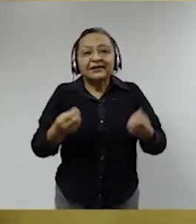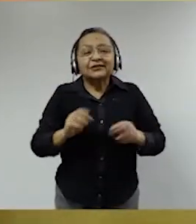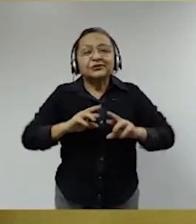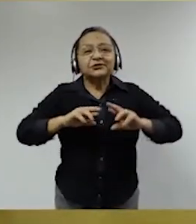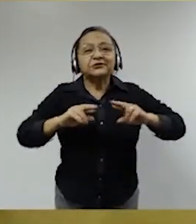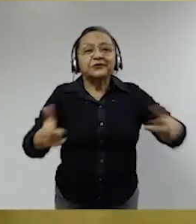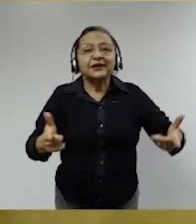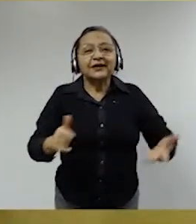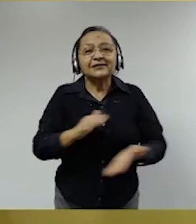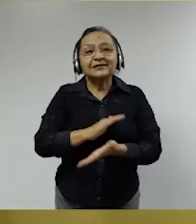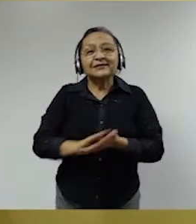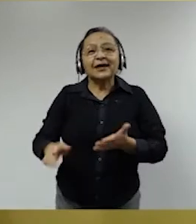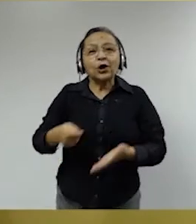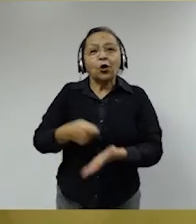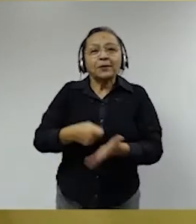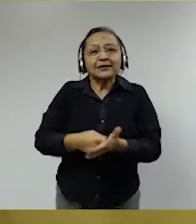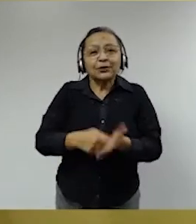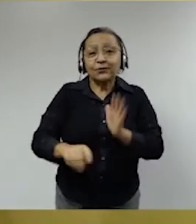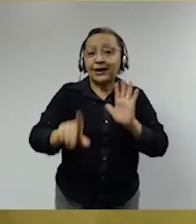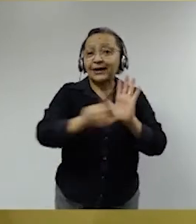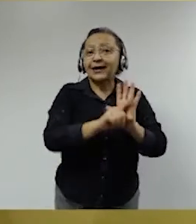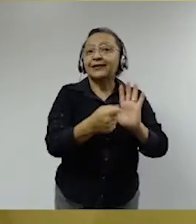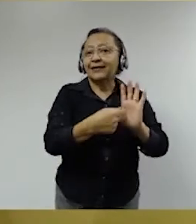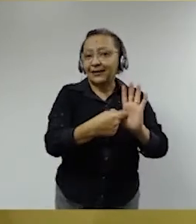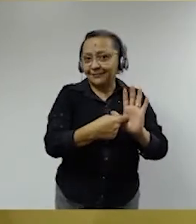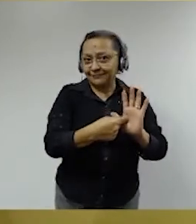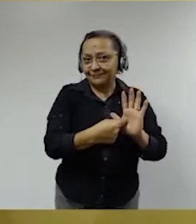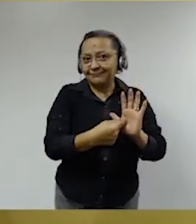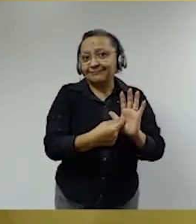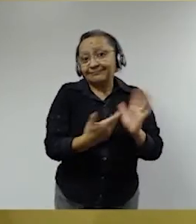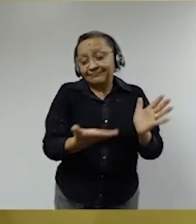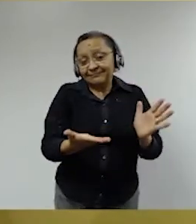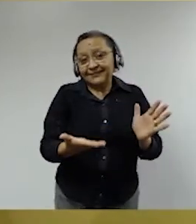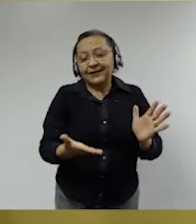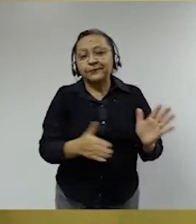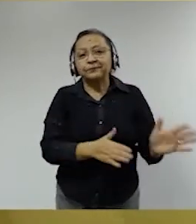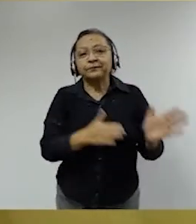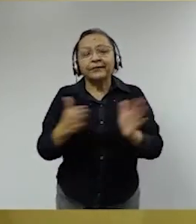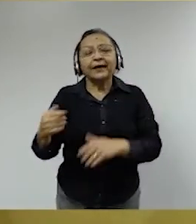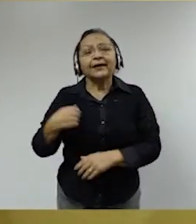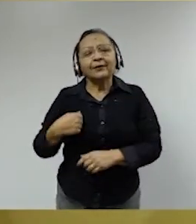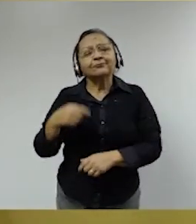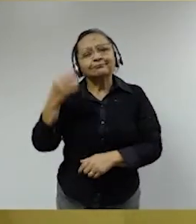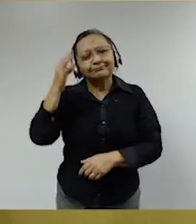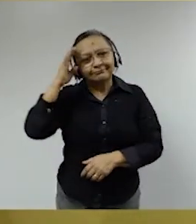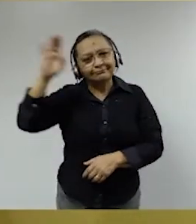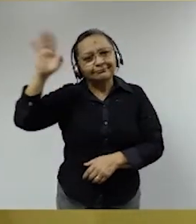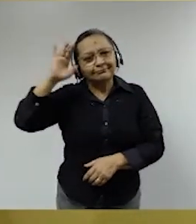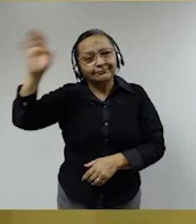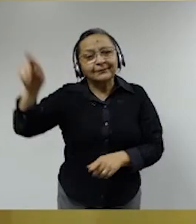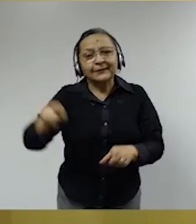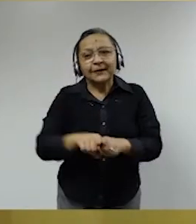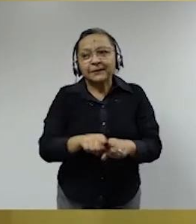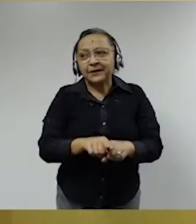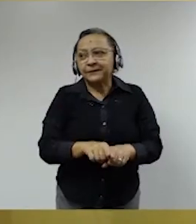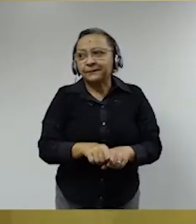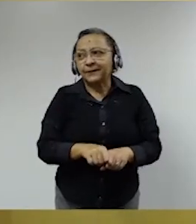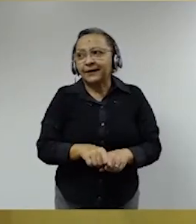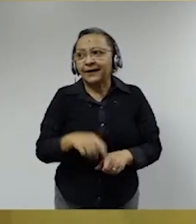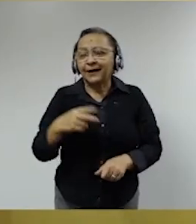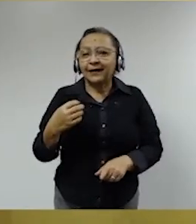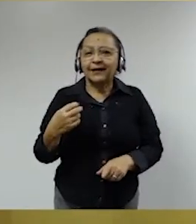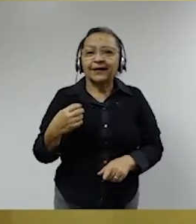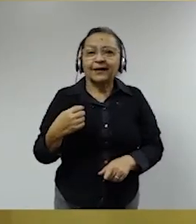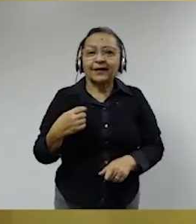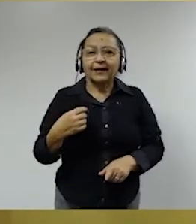lei concorrencial apresenta. E aí me lembra muito, e aí a vantagem